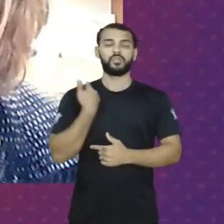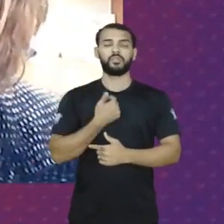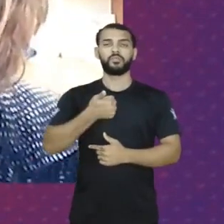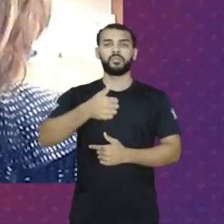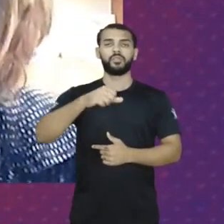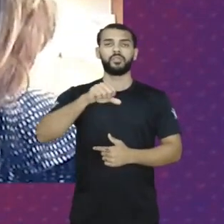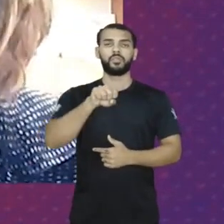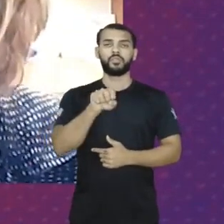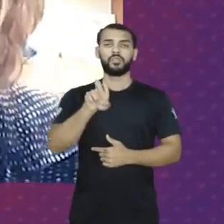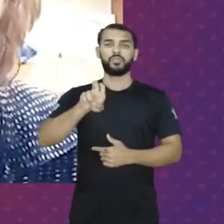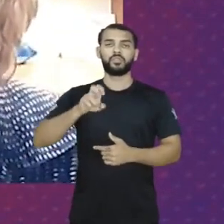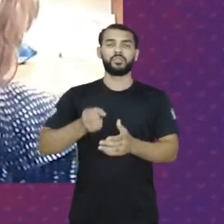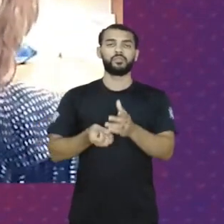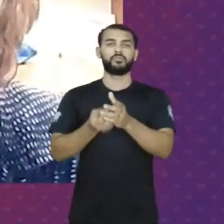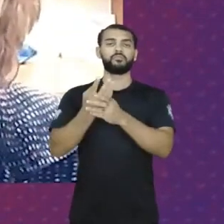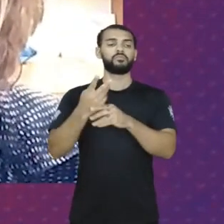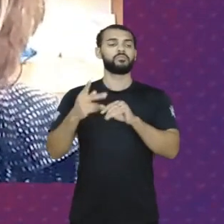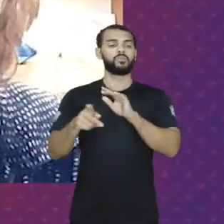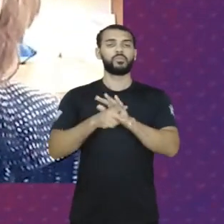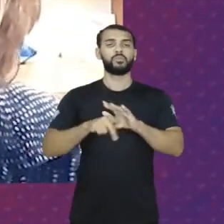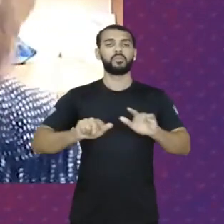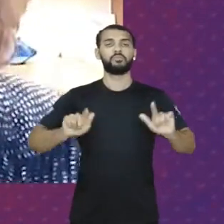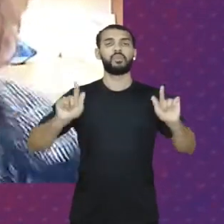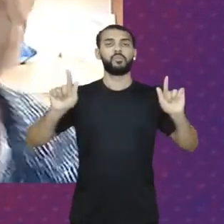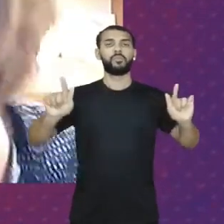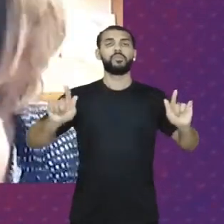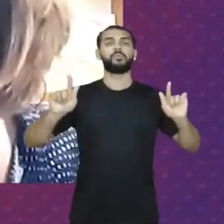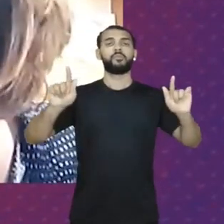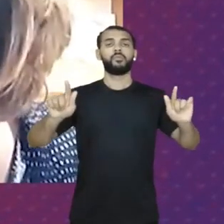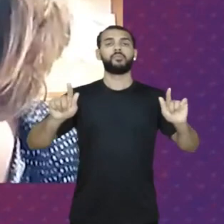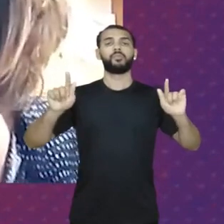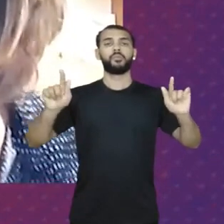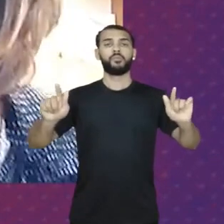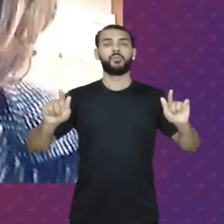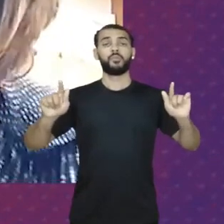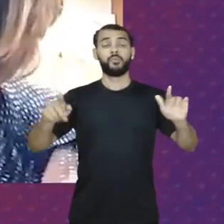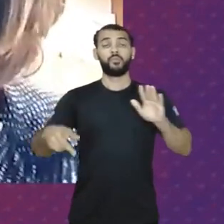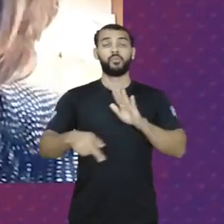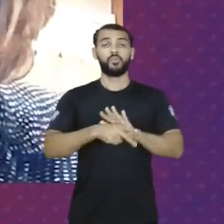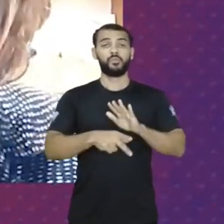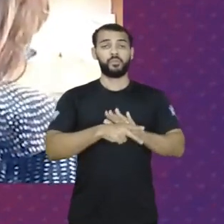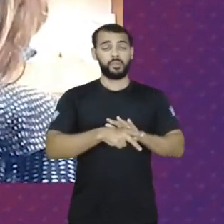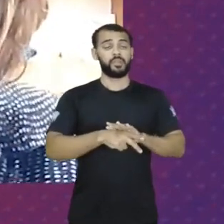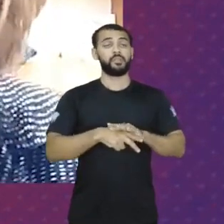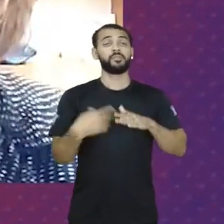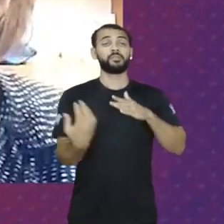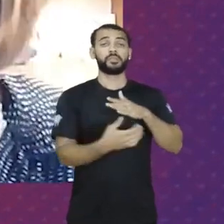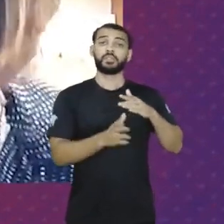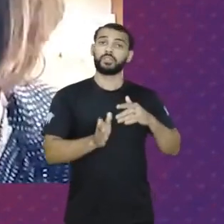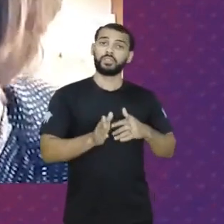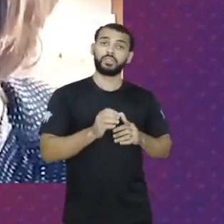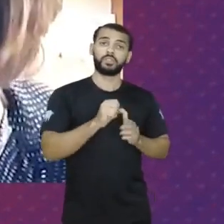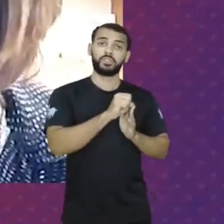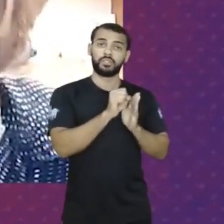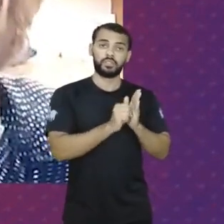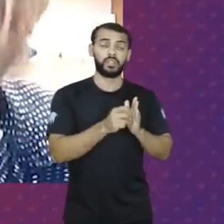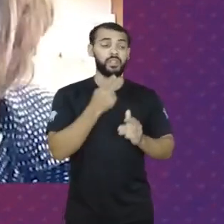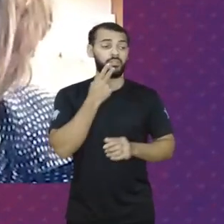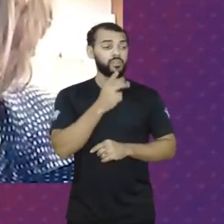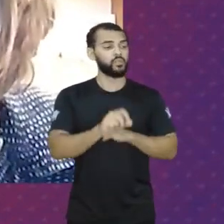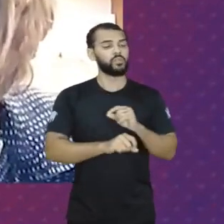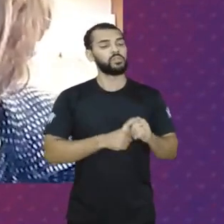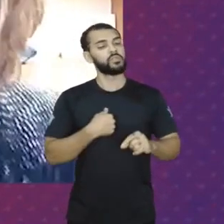1985, realizamos a primeira greve de uma empresa centenária, para dizer que nós queríamos termos o direito